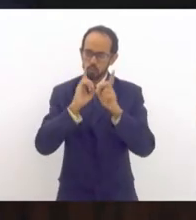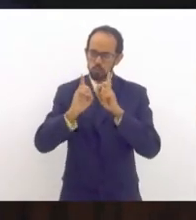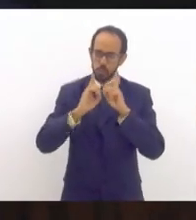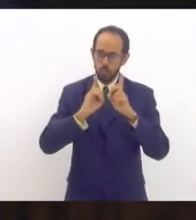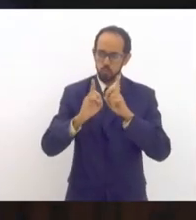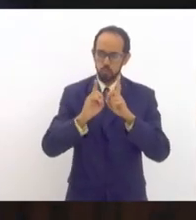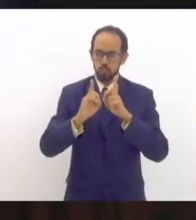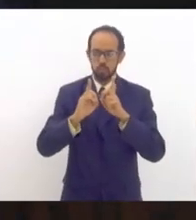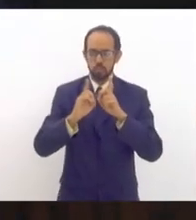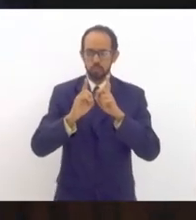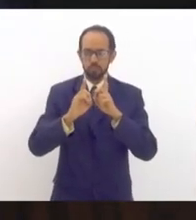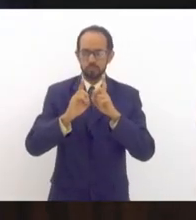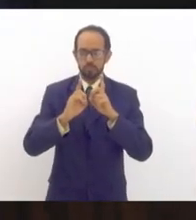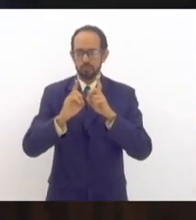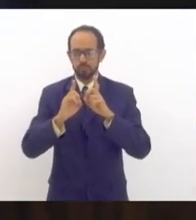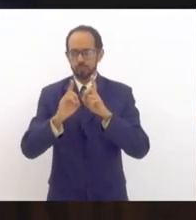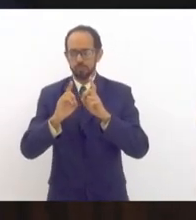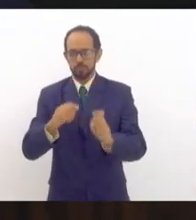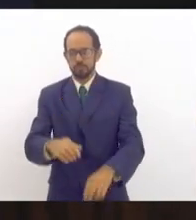discussão